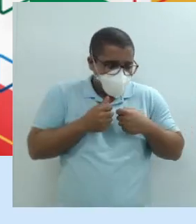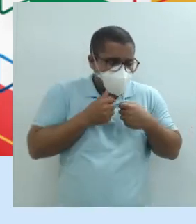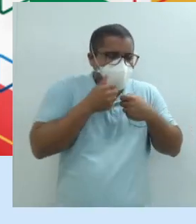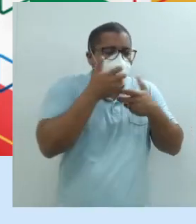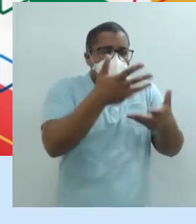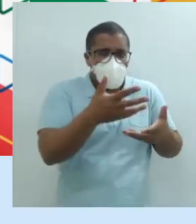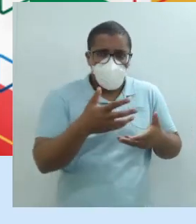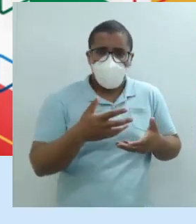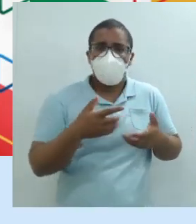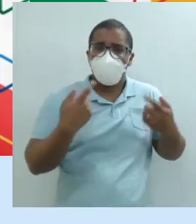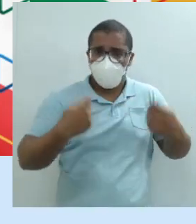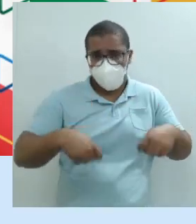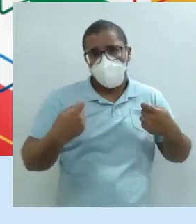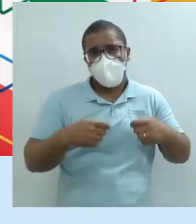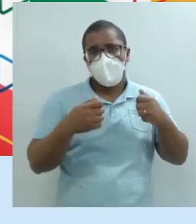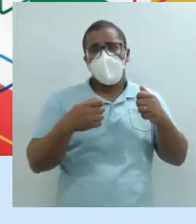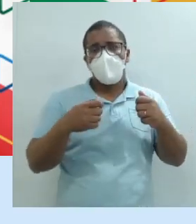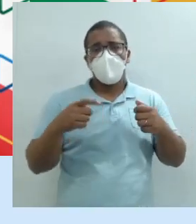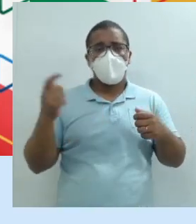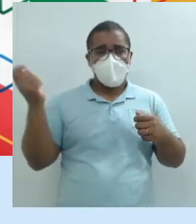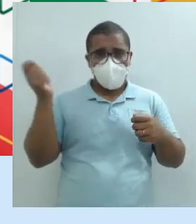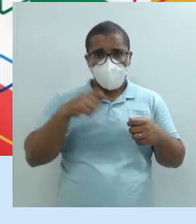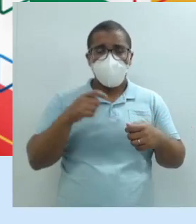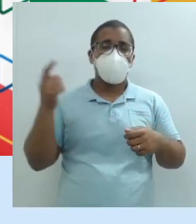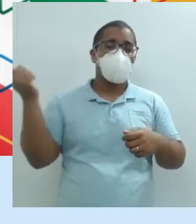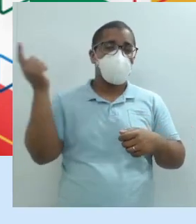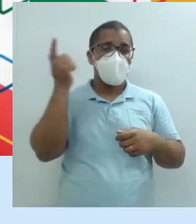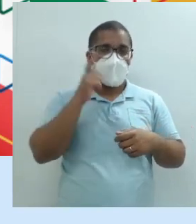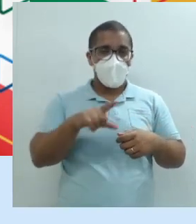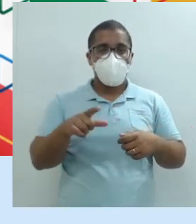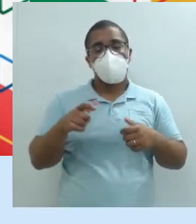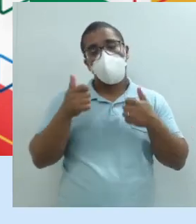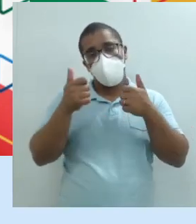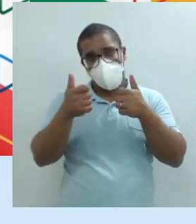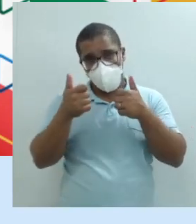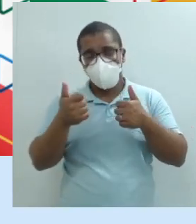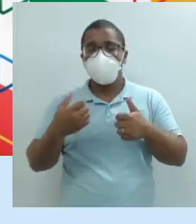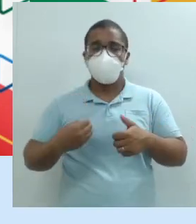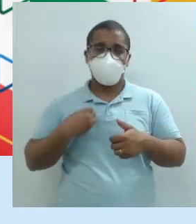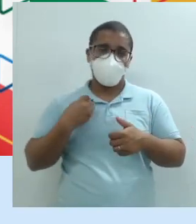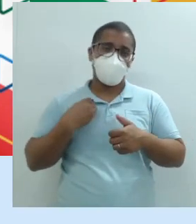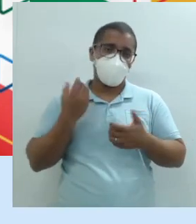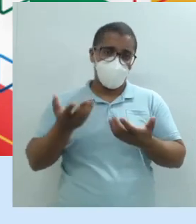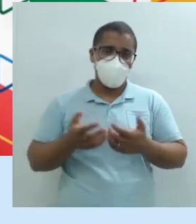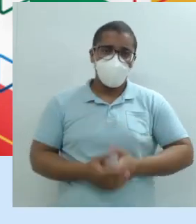fora para poder superar essa